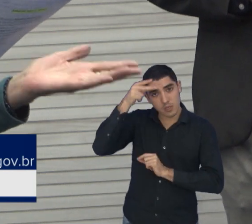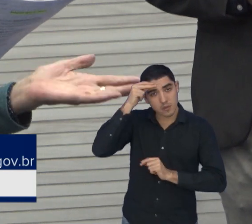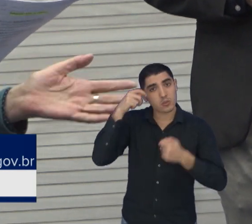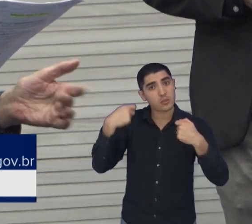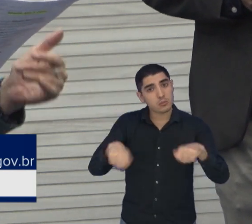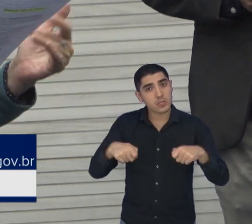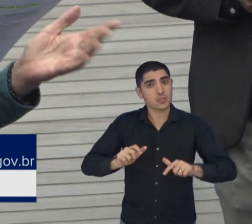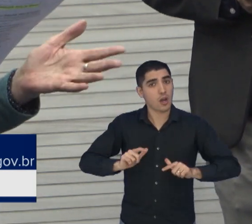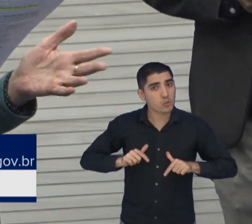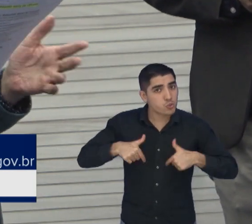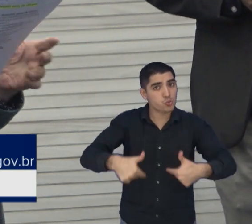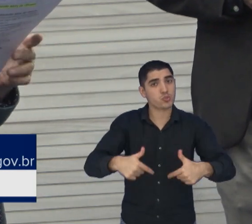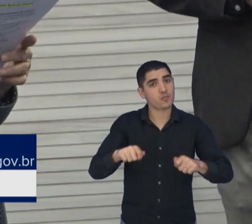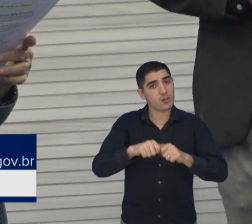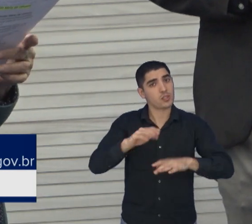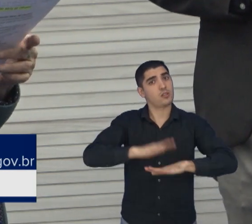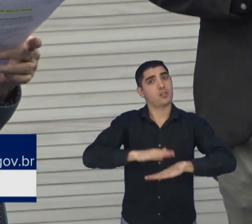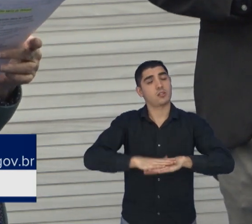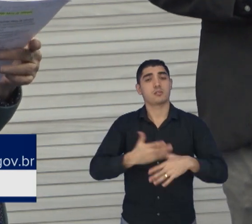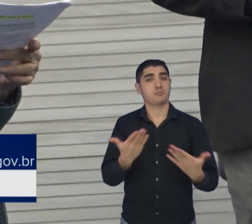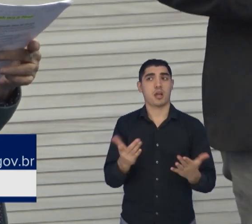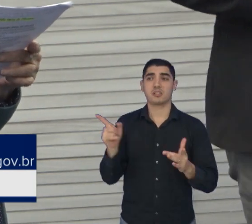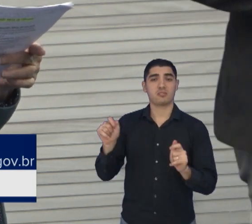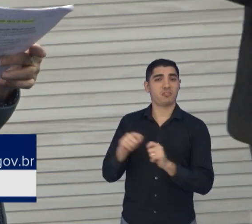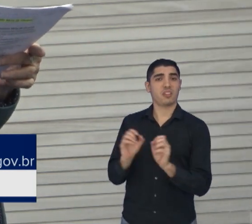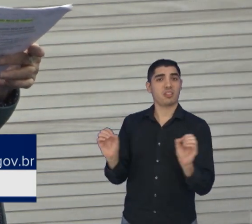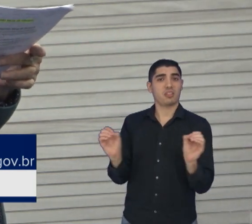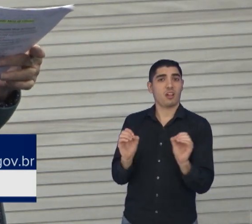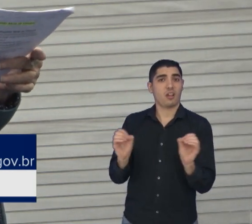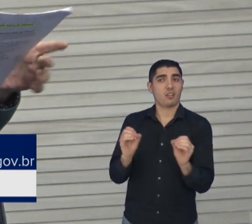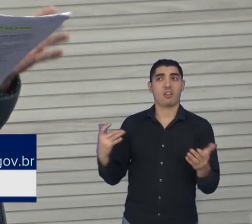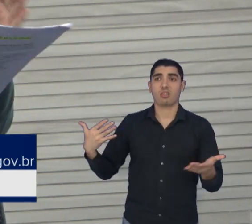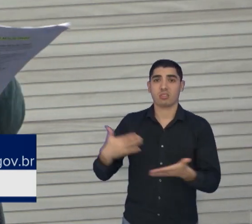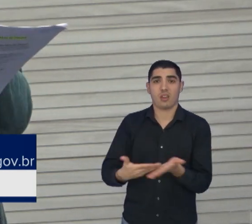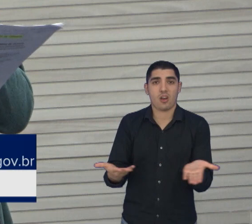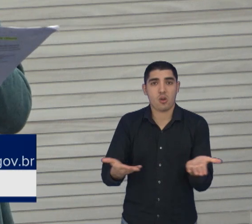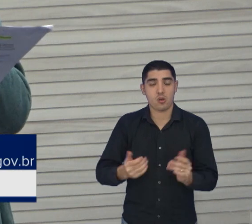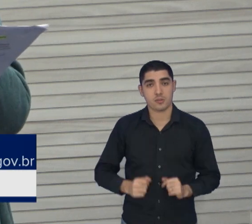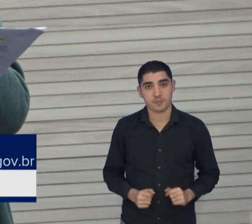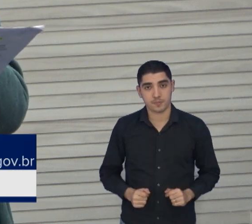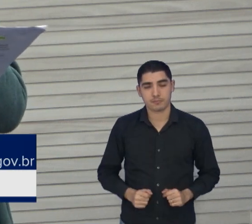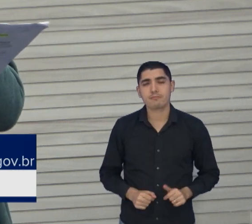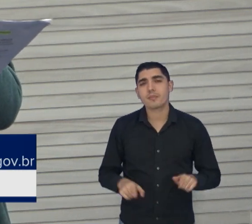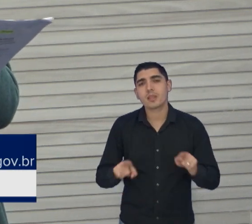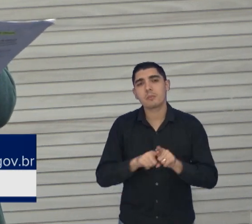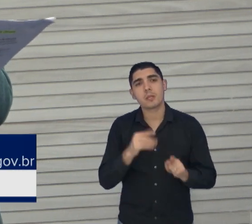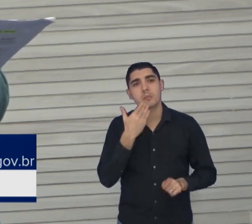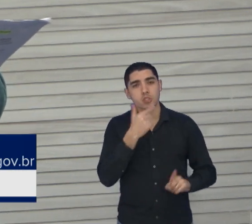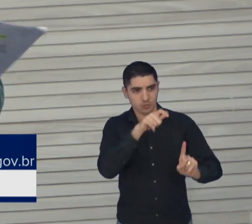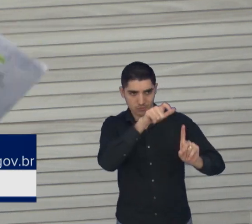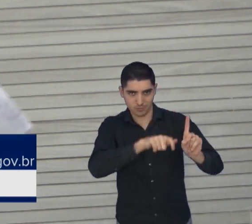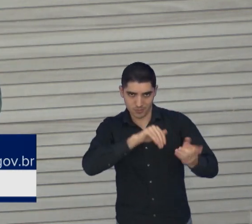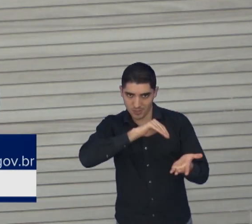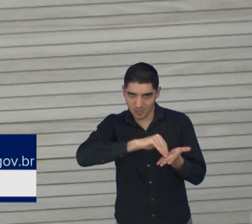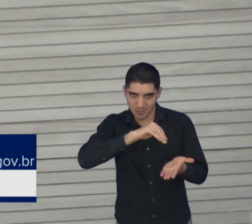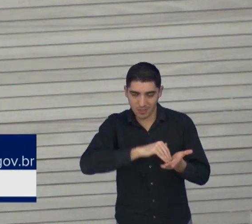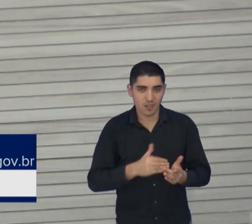da prefeitura, mas infelizmente nada. E também pedi para a secretária que ela tomasse